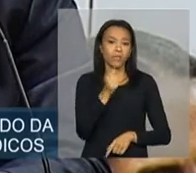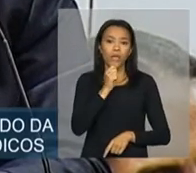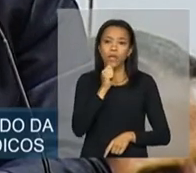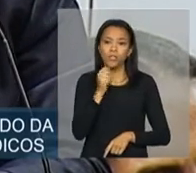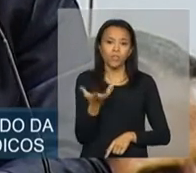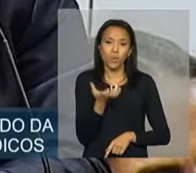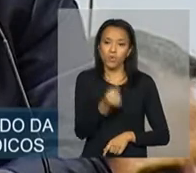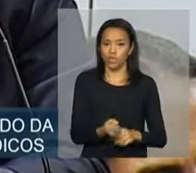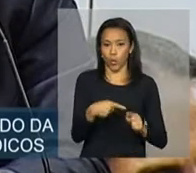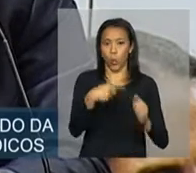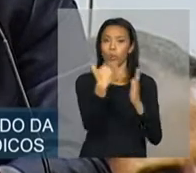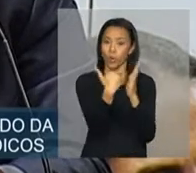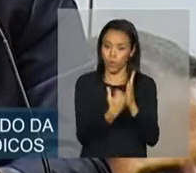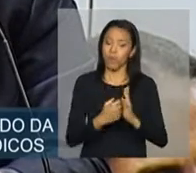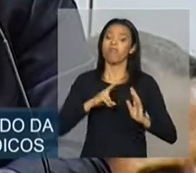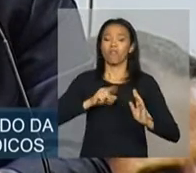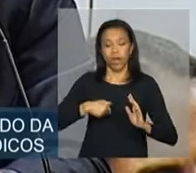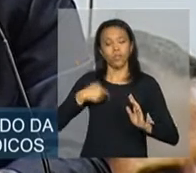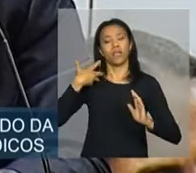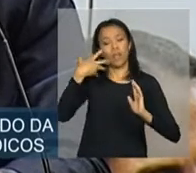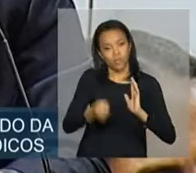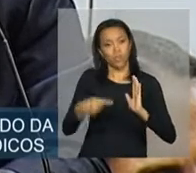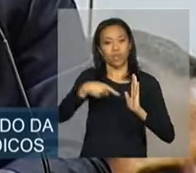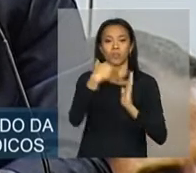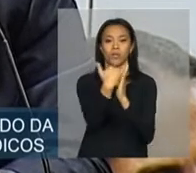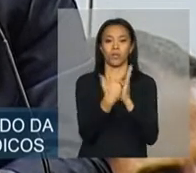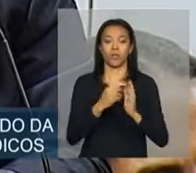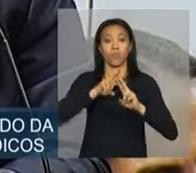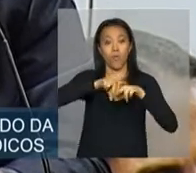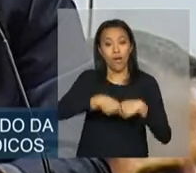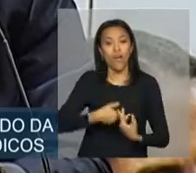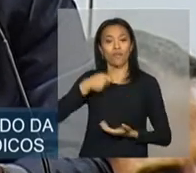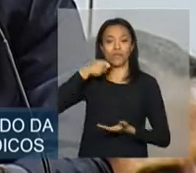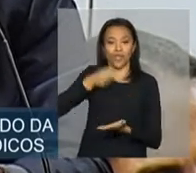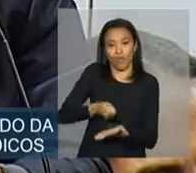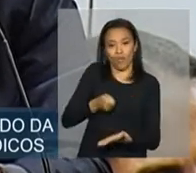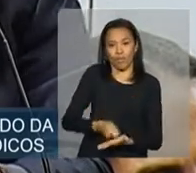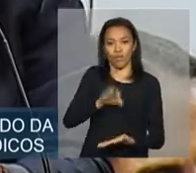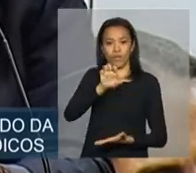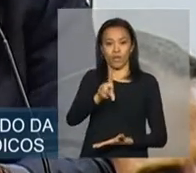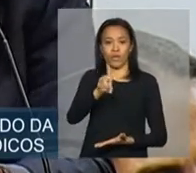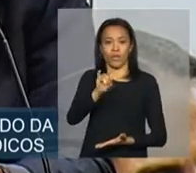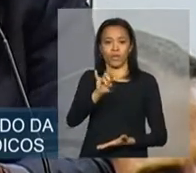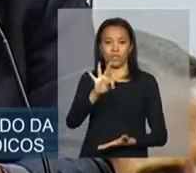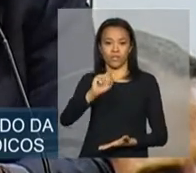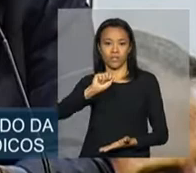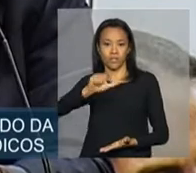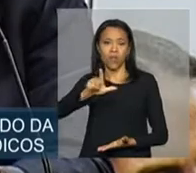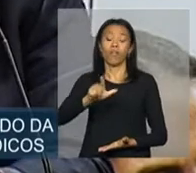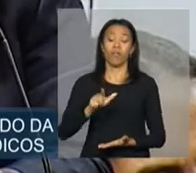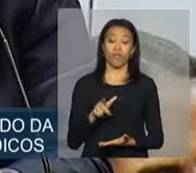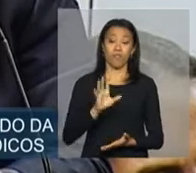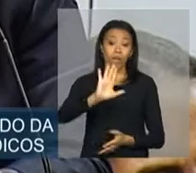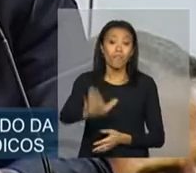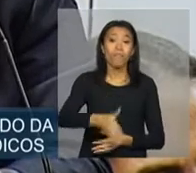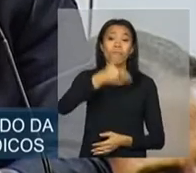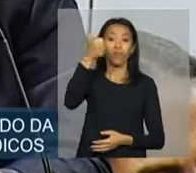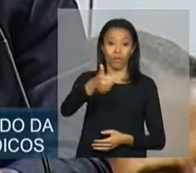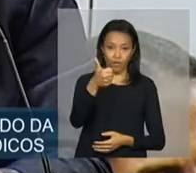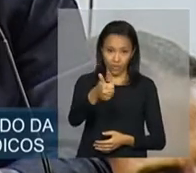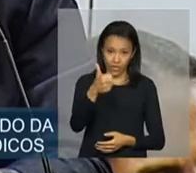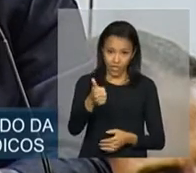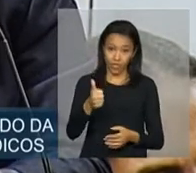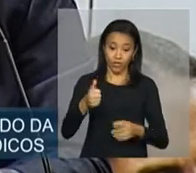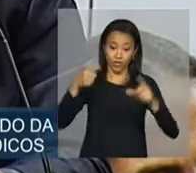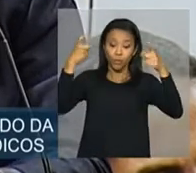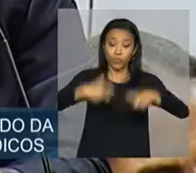também terão que aderir também por força é do edital e para que todos possam passar pela melhoria da infraestrutura e também pela avaliação de